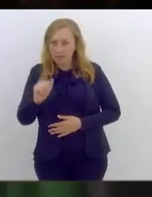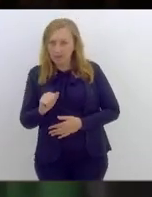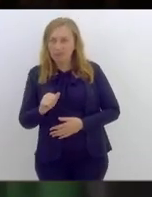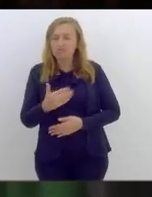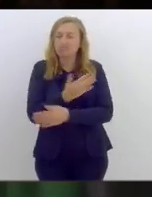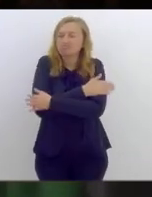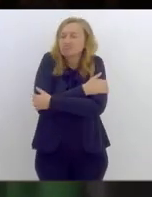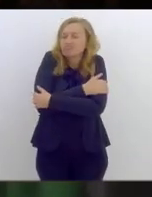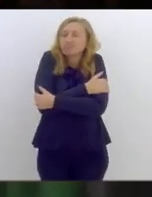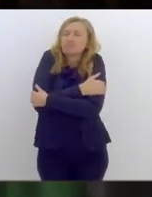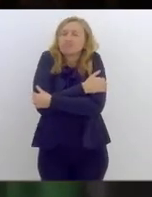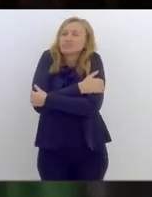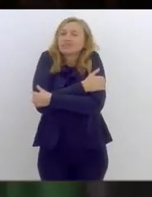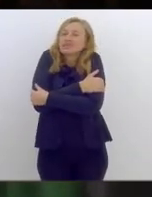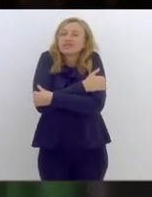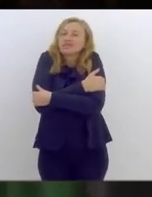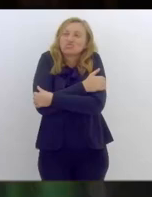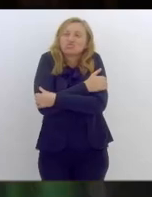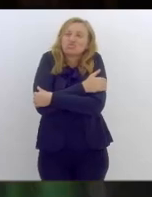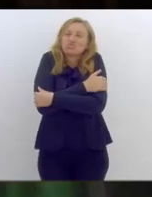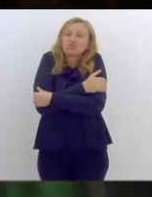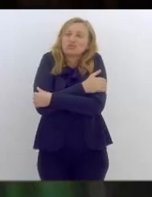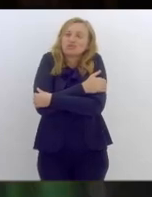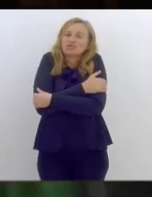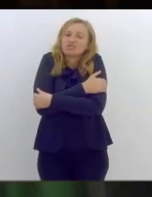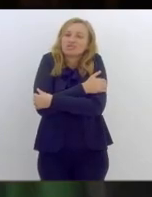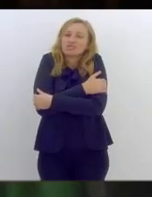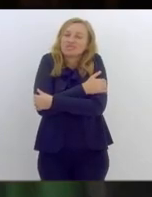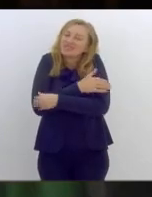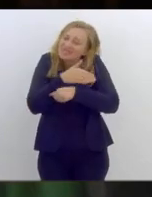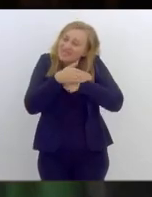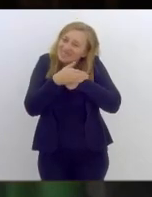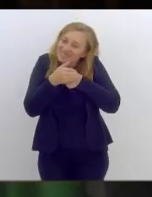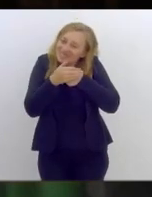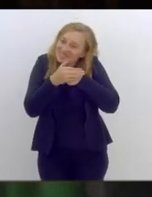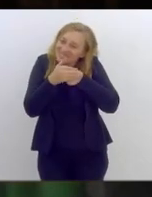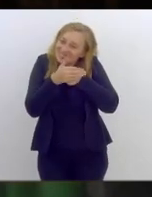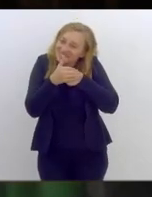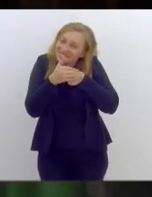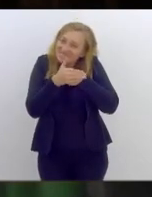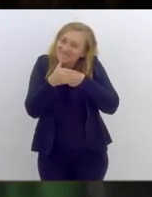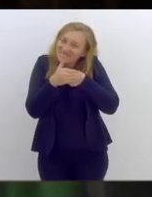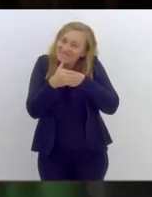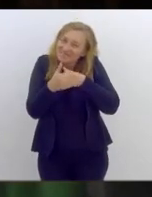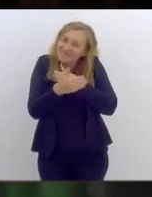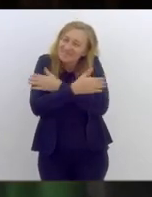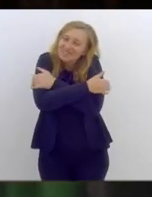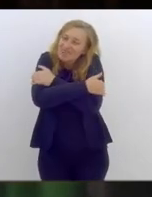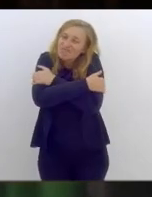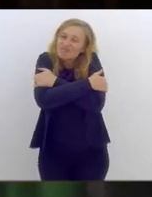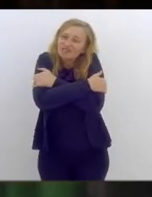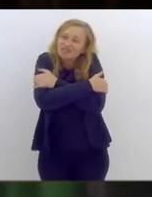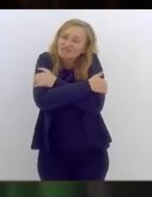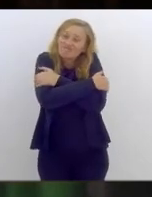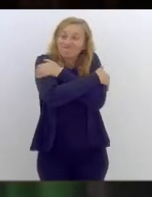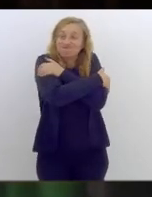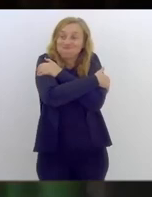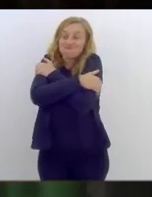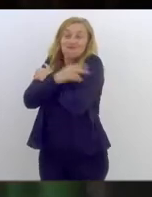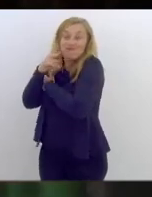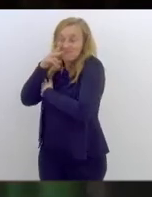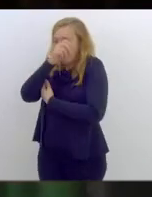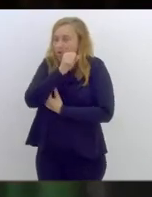deixar um abraço afetuoso, um abraço carinhoso, um abraço gigante pelo